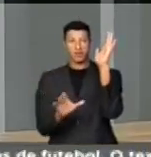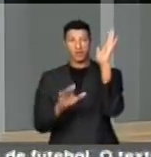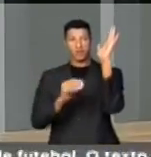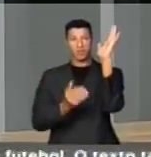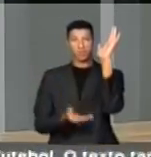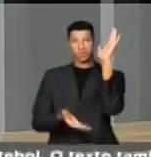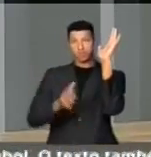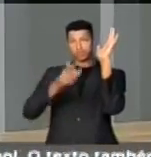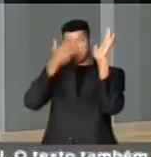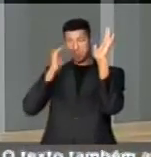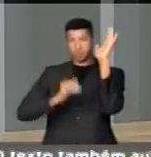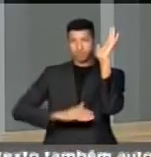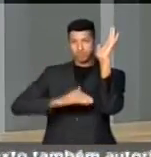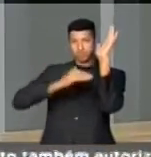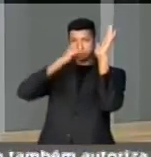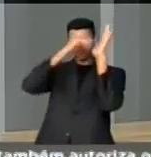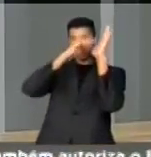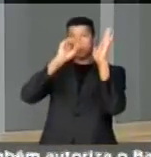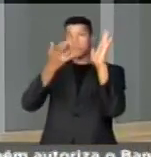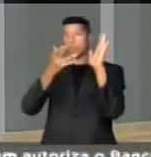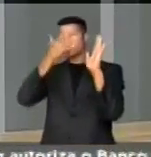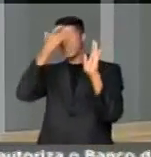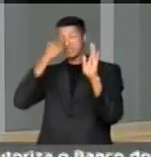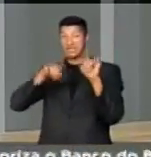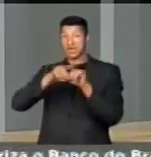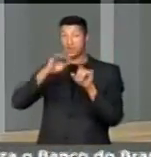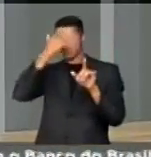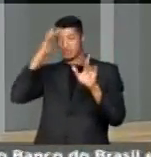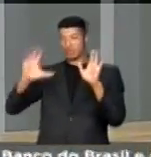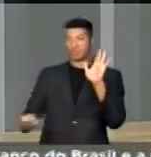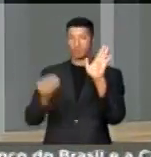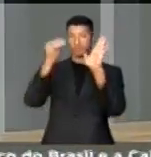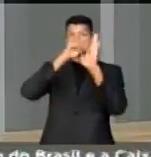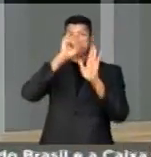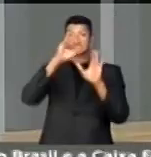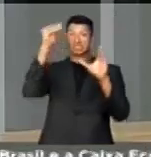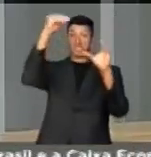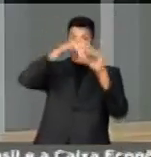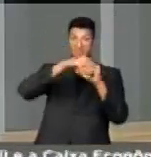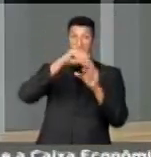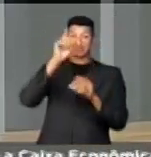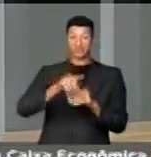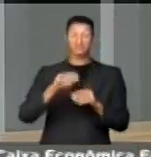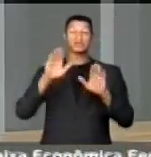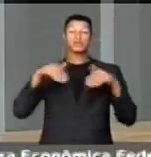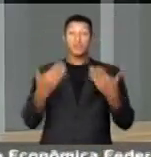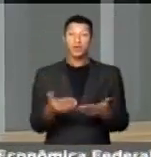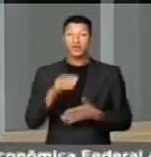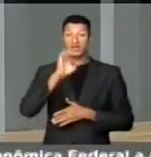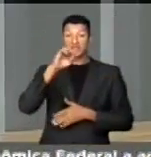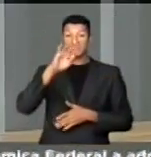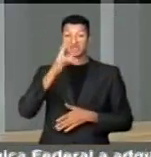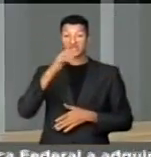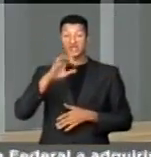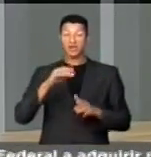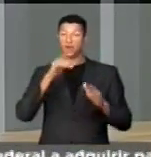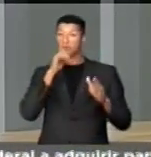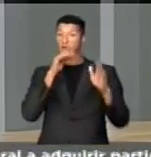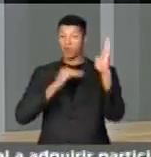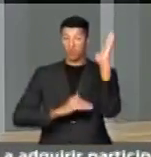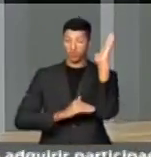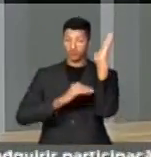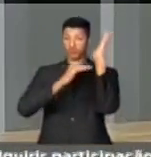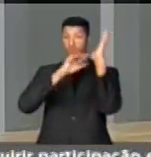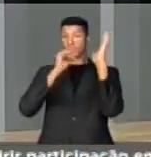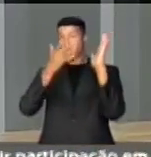gente, porque jabuti não sobe em cima de árvore. Então, se o jabuti está em cima da árvore, ou foi a enchente do rio que levou ele lá para cima,